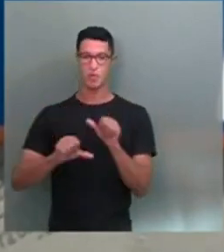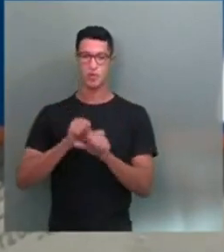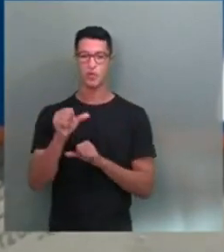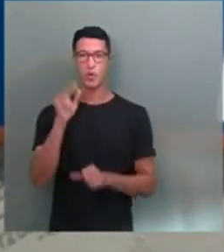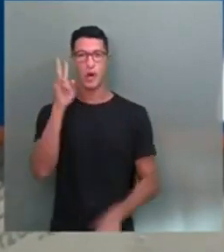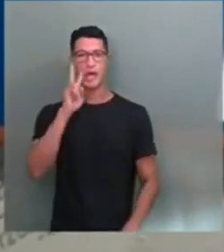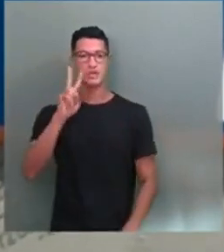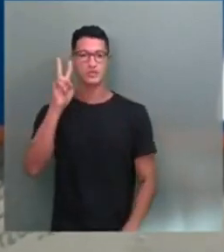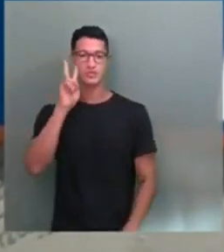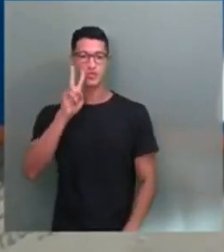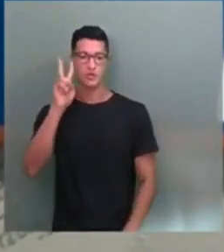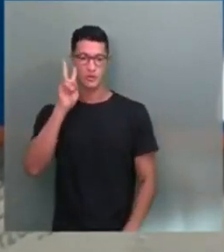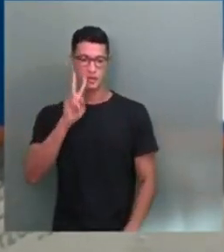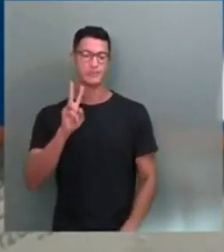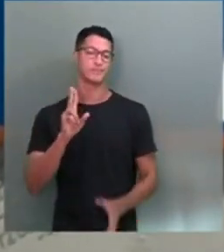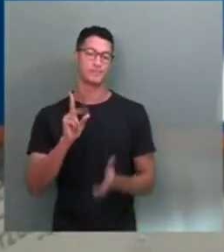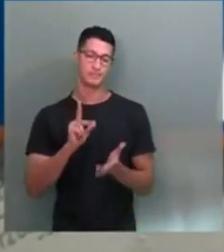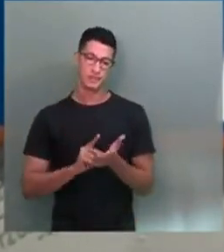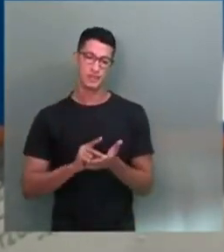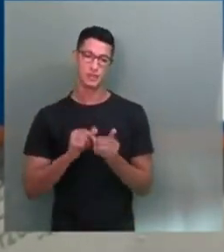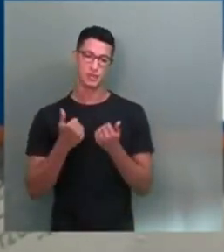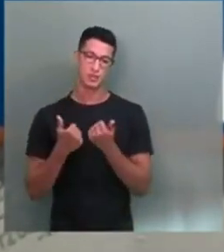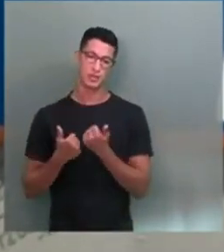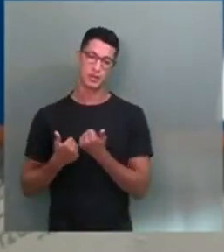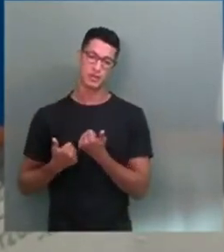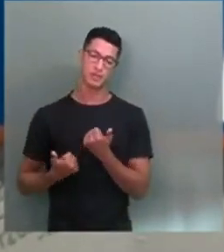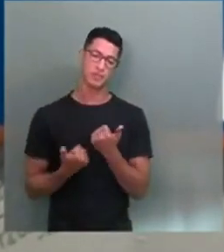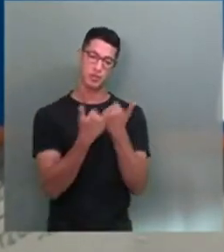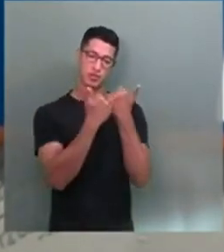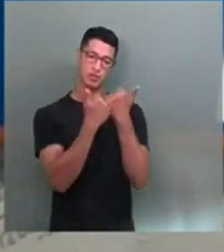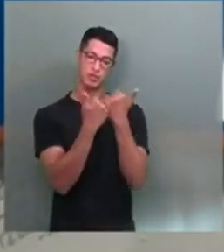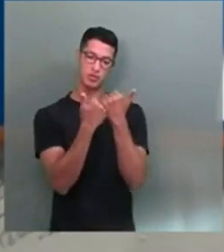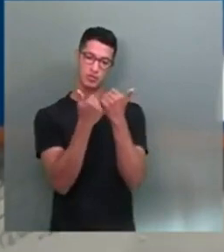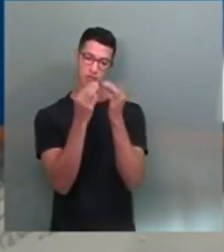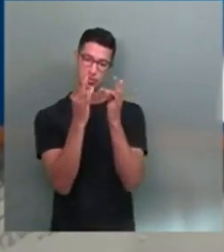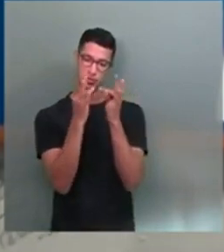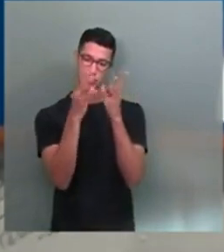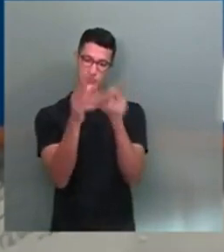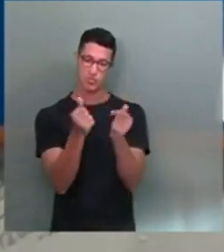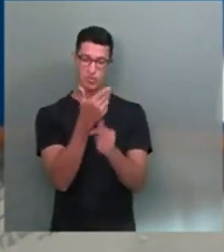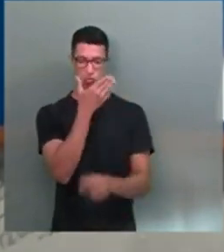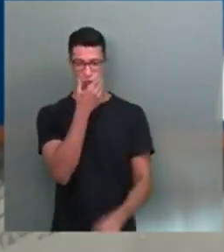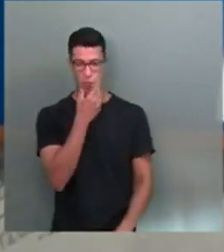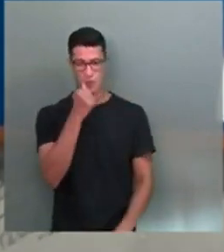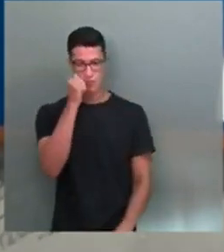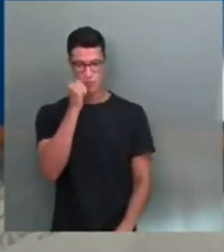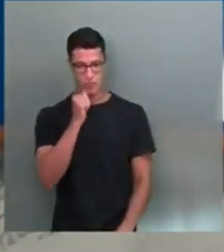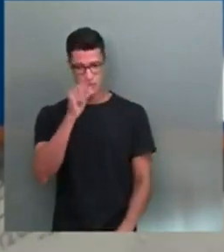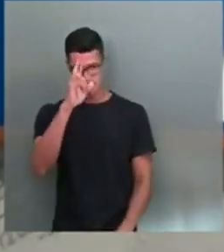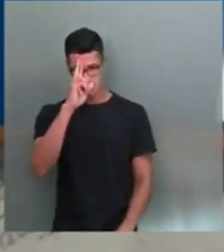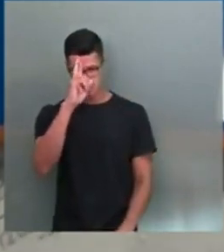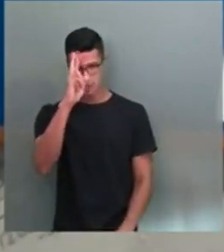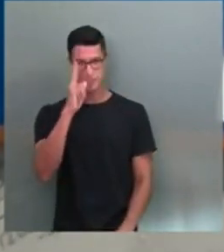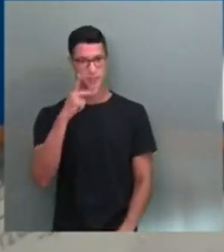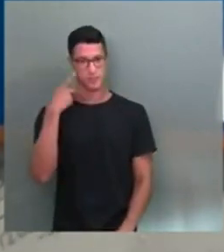história. Evidentemente que com apoio irrestrito de todos os senhores parlamentares. Não foi uma